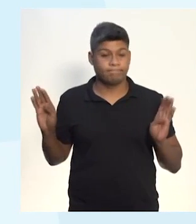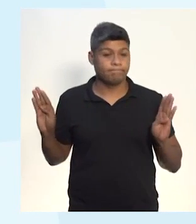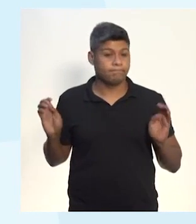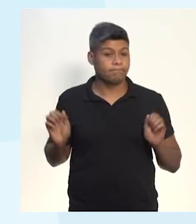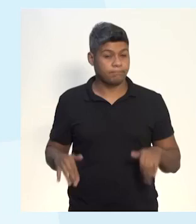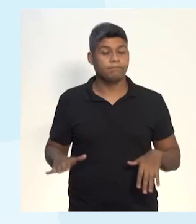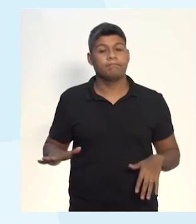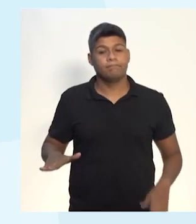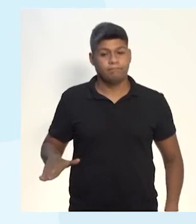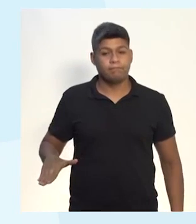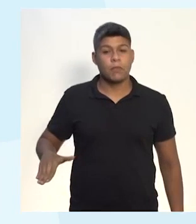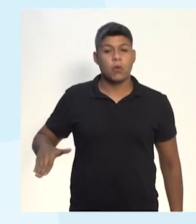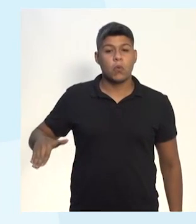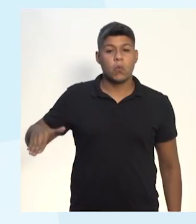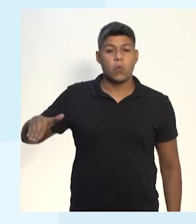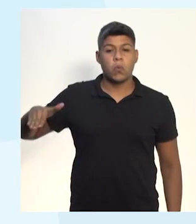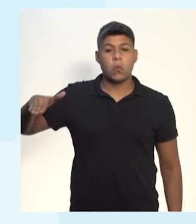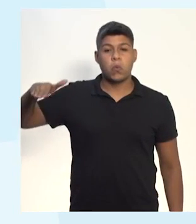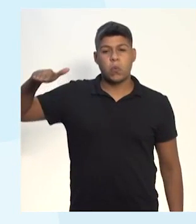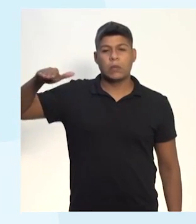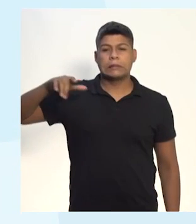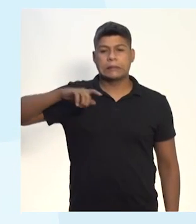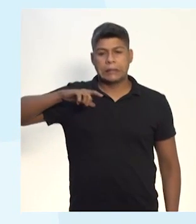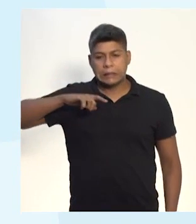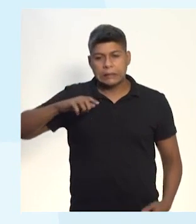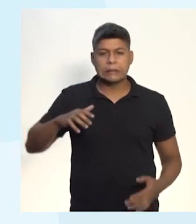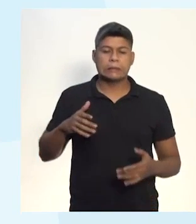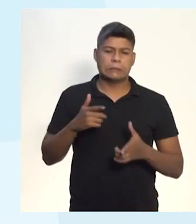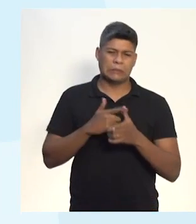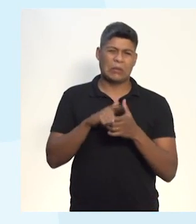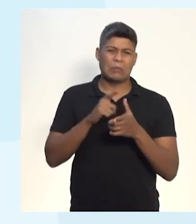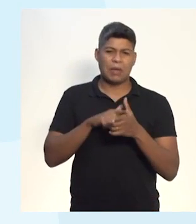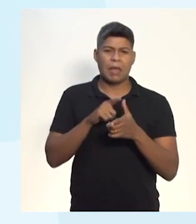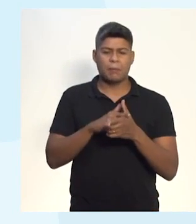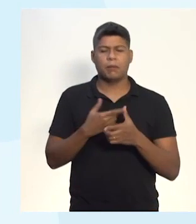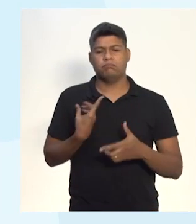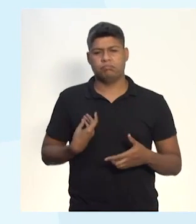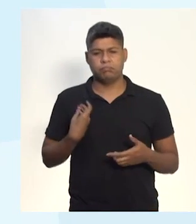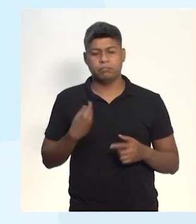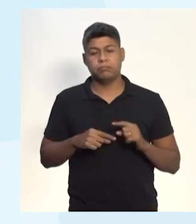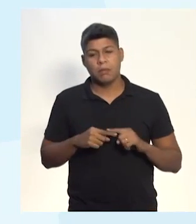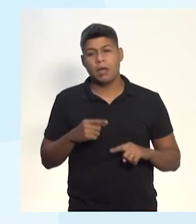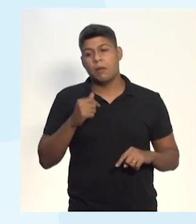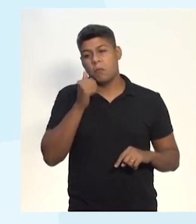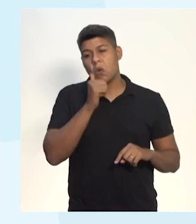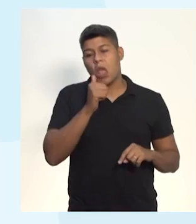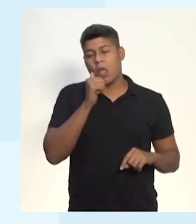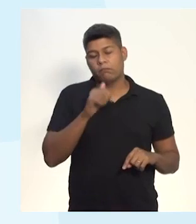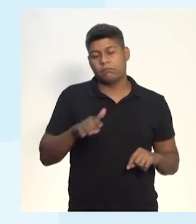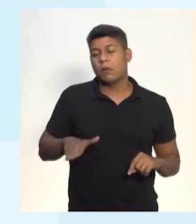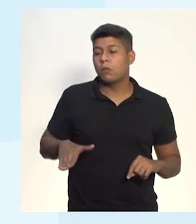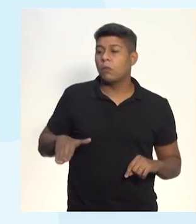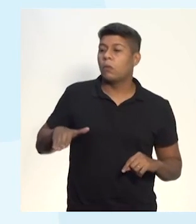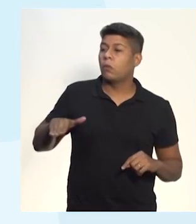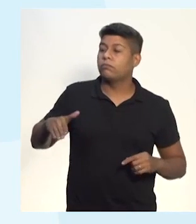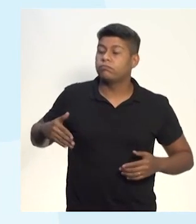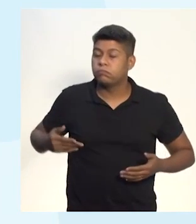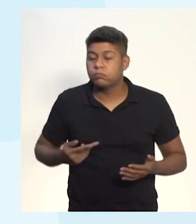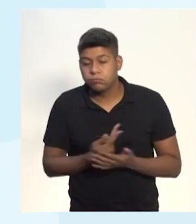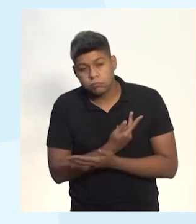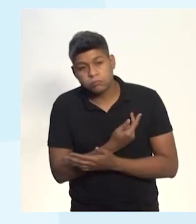Cosette vai crescendo, eles têm algumas desavenças no meio do caminho, mas Cosette vai crescendo, se torna